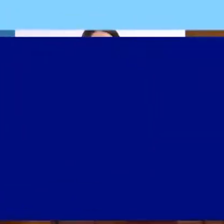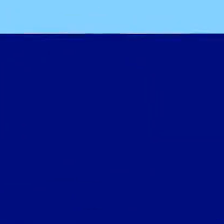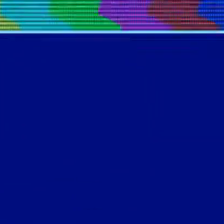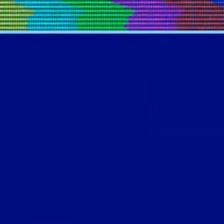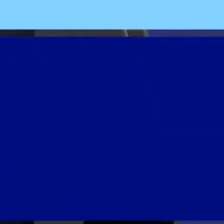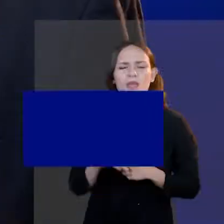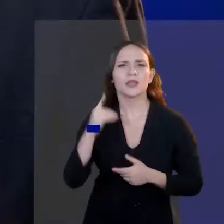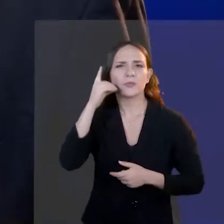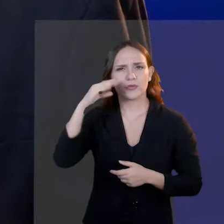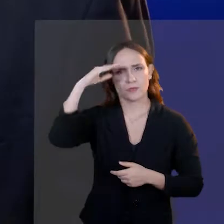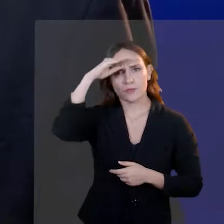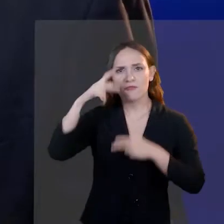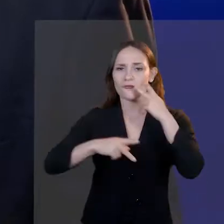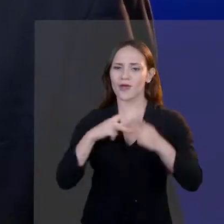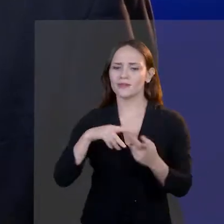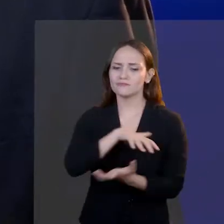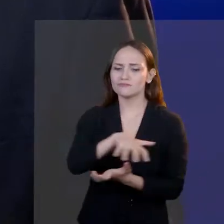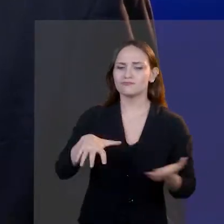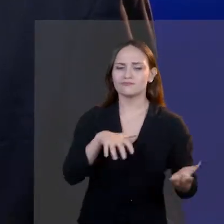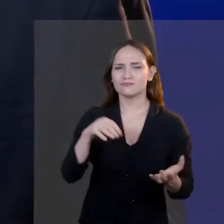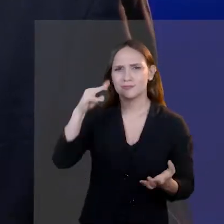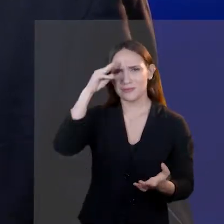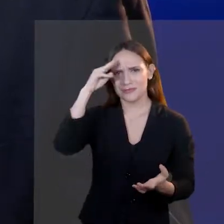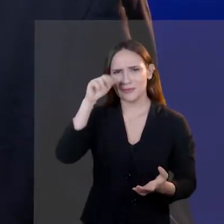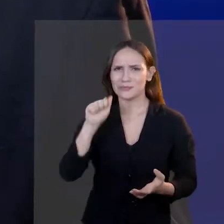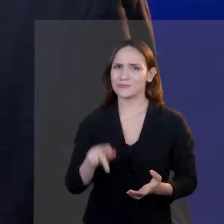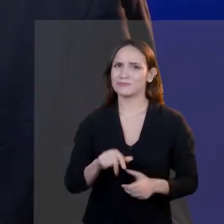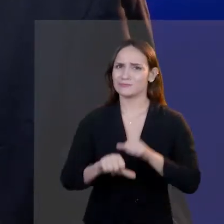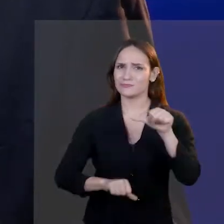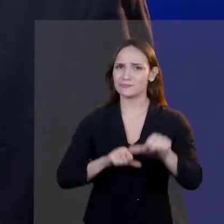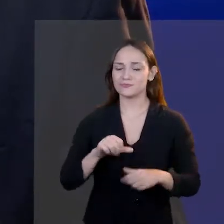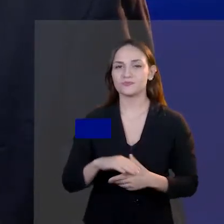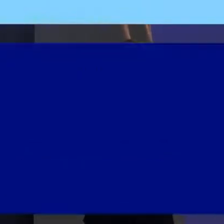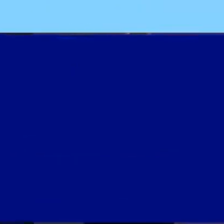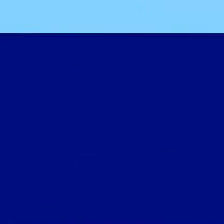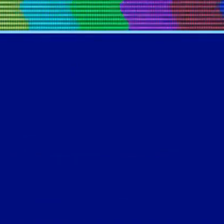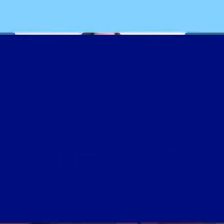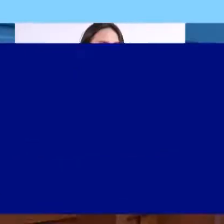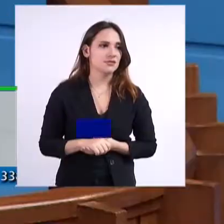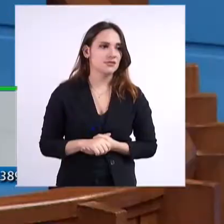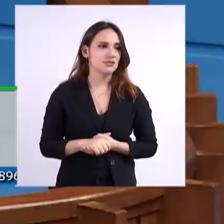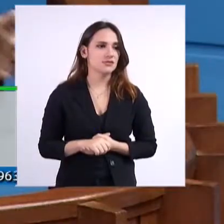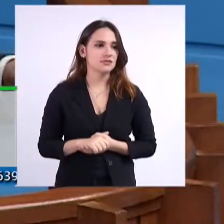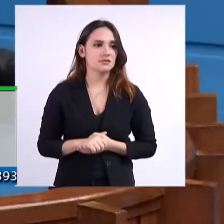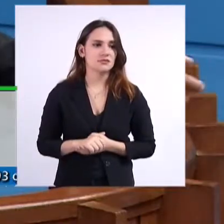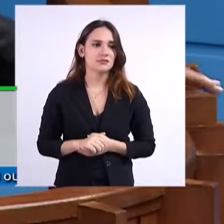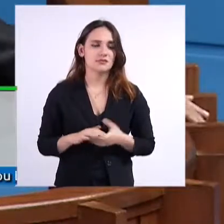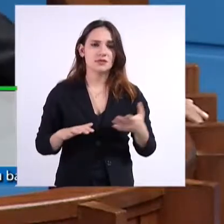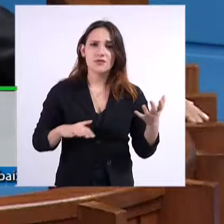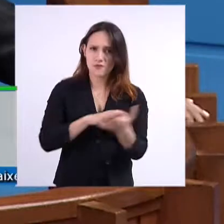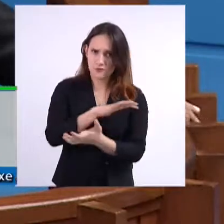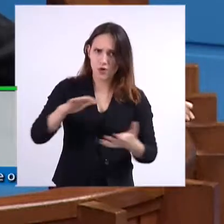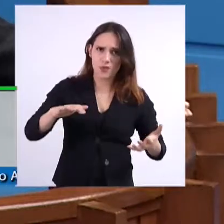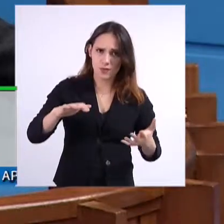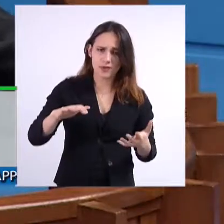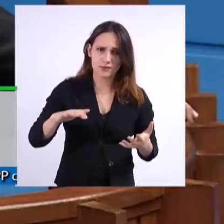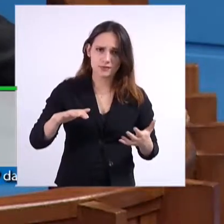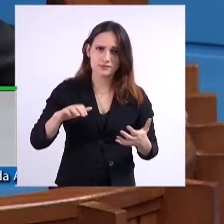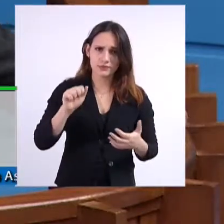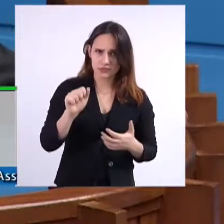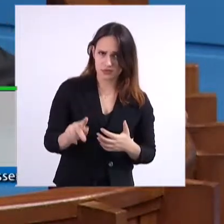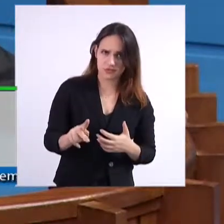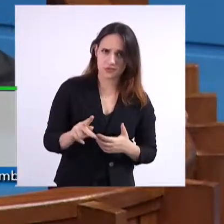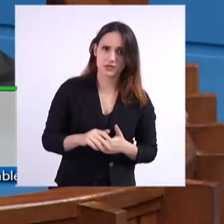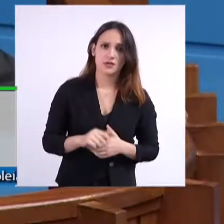André. Cabo Almi comenta a reforma da Previdência dos militares. Sobre a reforma da Previdência, deputado Pedro Kemp,